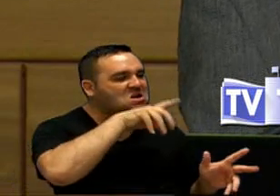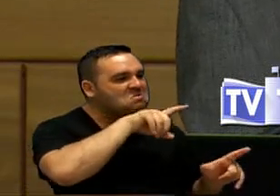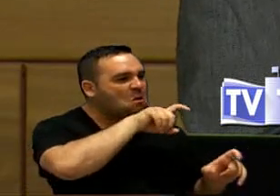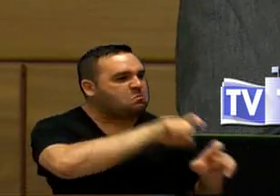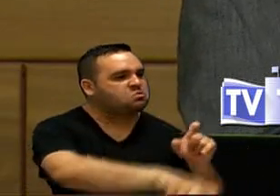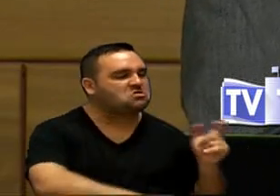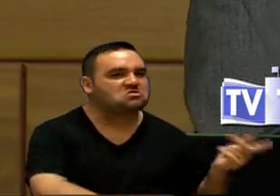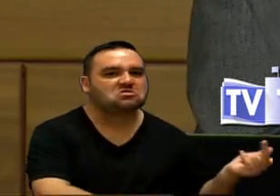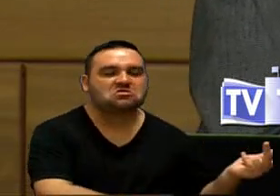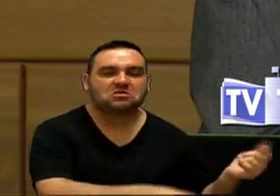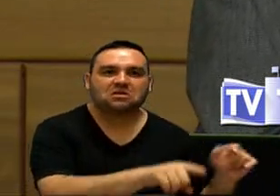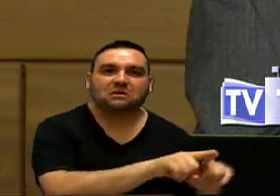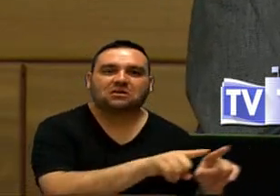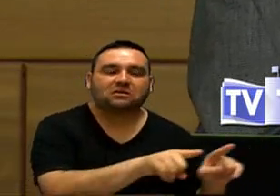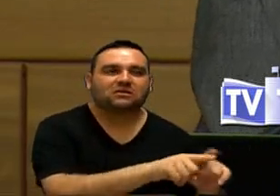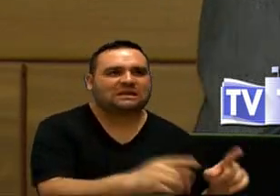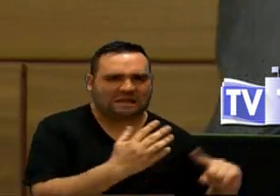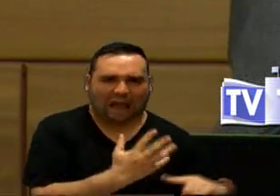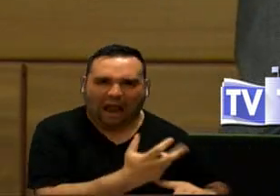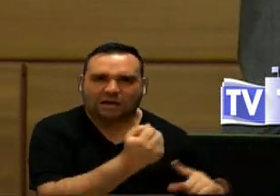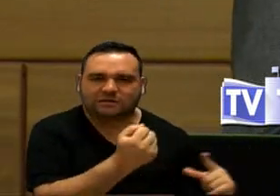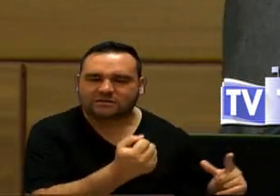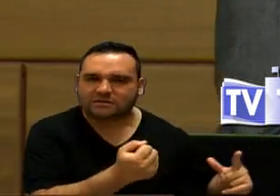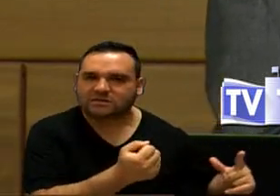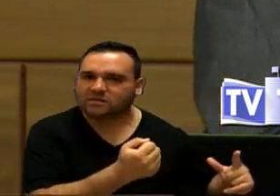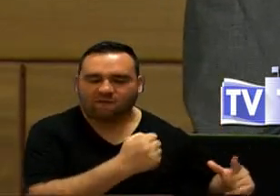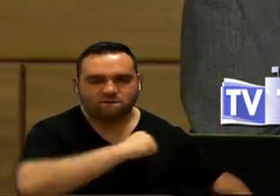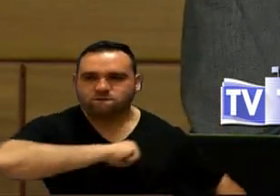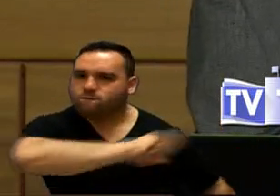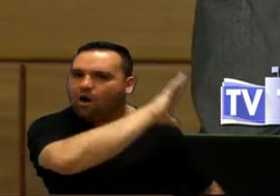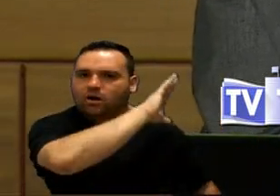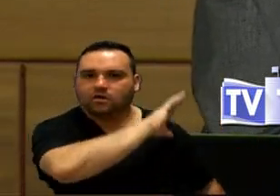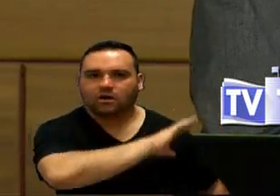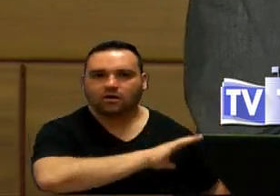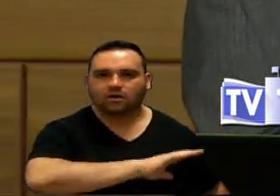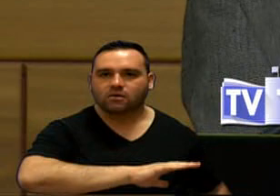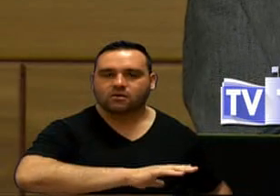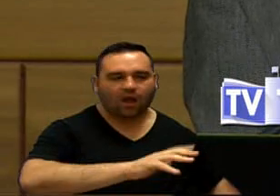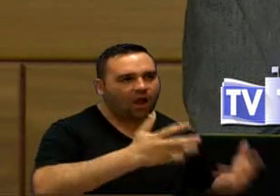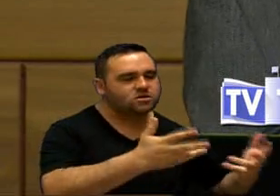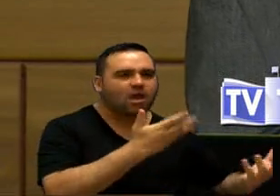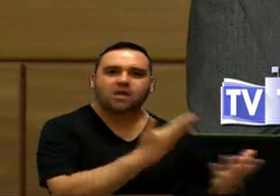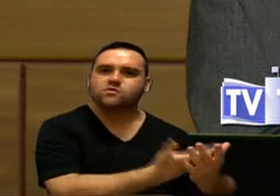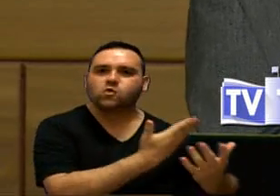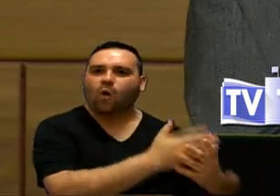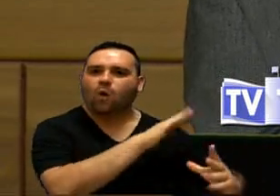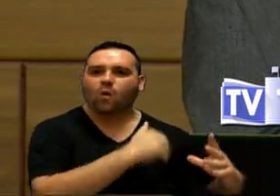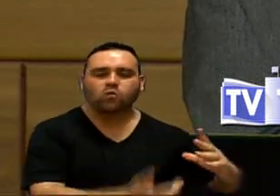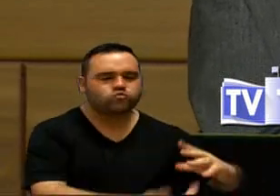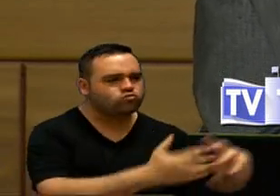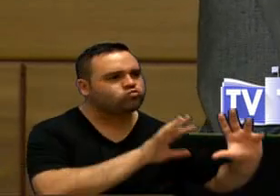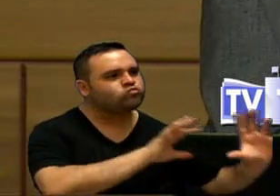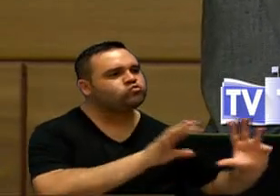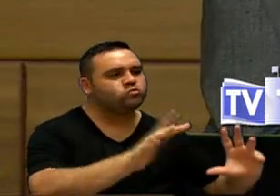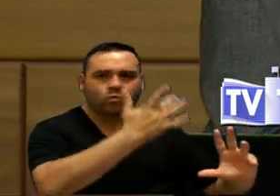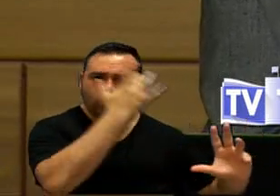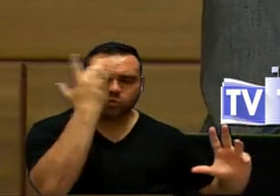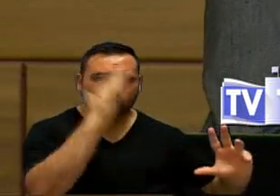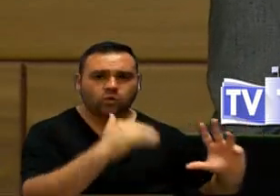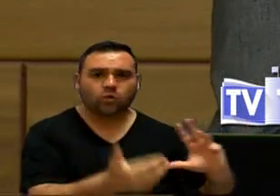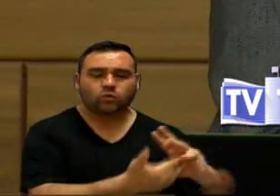encaminhamento de voto. É exploração do negro. Isso é arte. Fora. Só encaminhamento de voto. Querem encher nossas escolas com essas pessoas